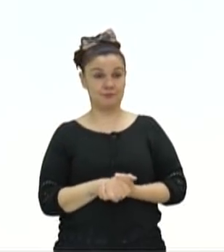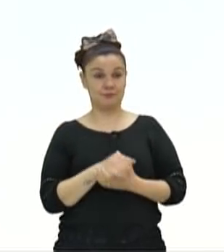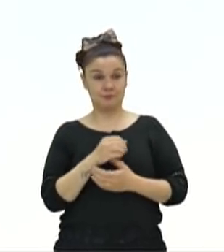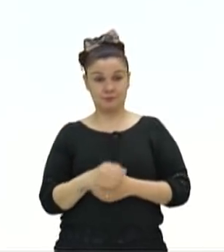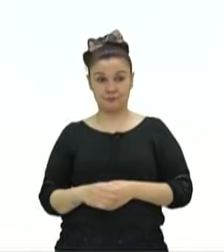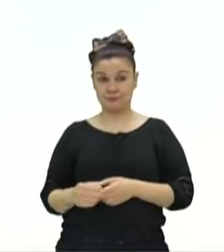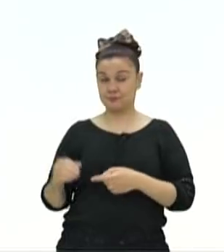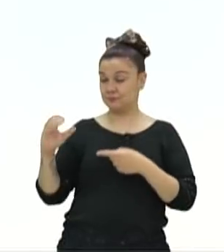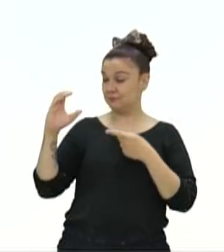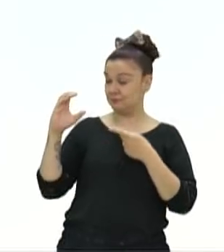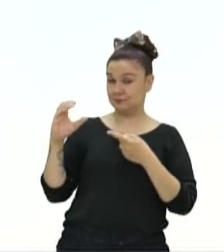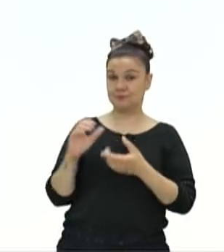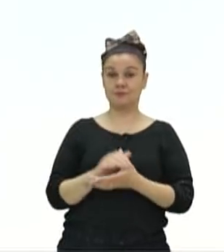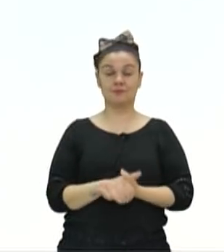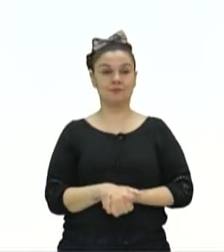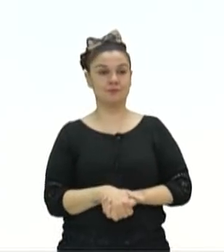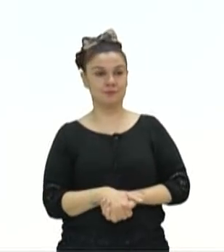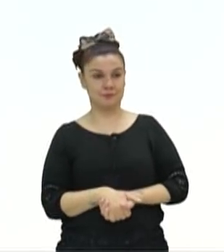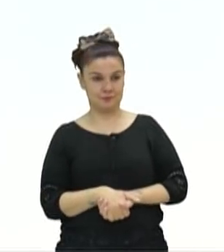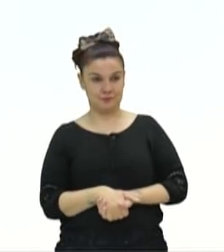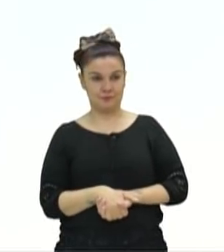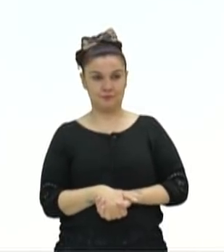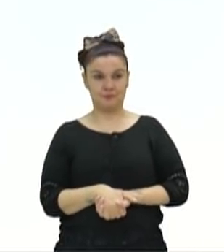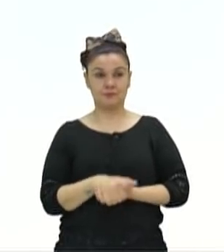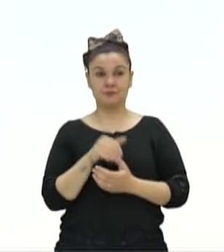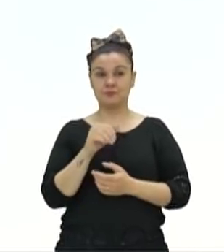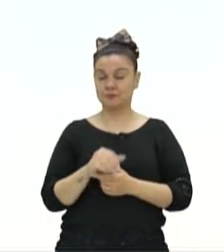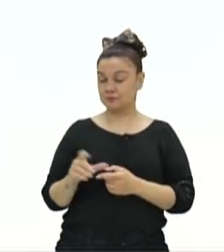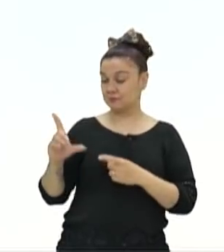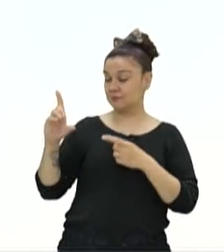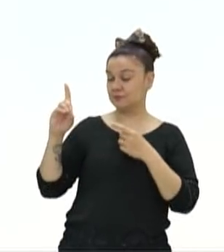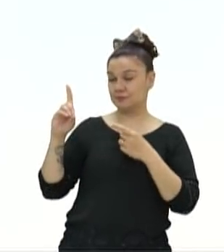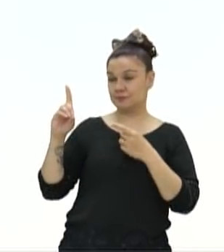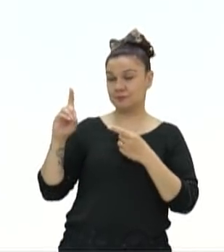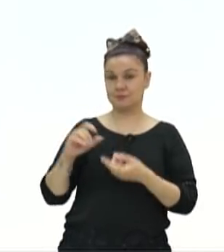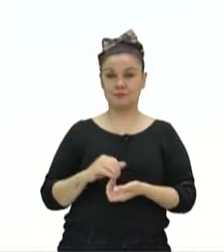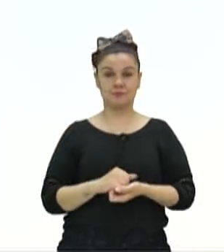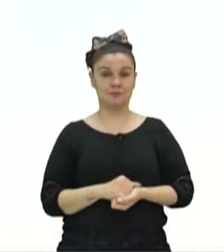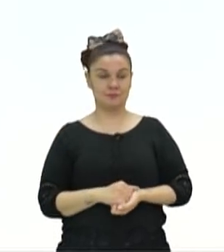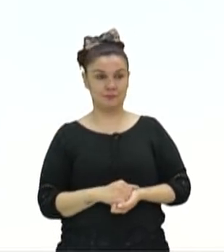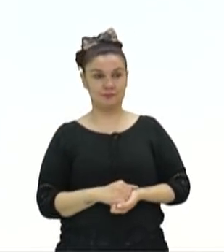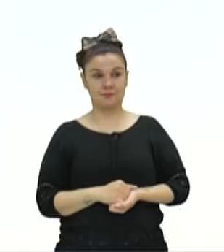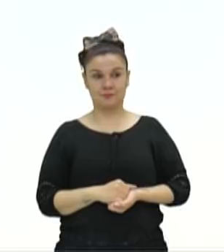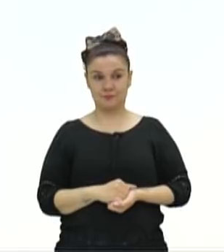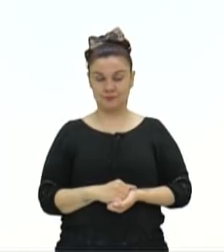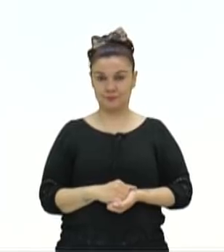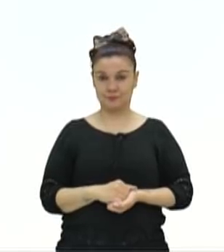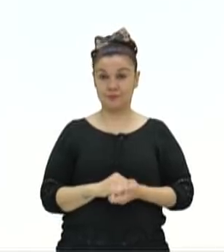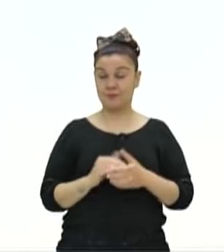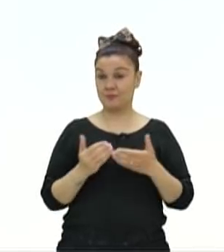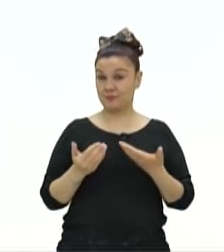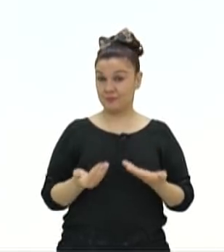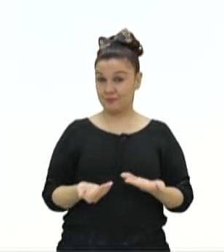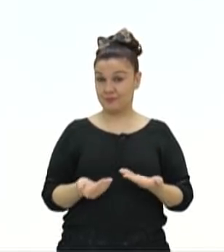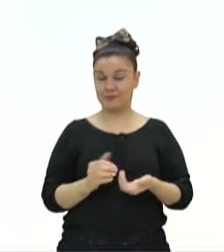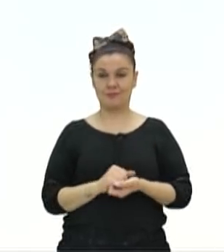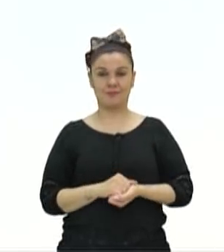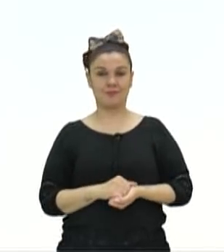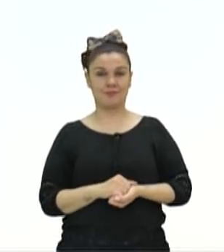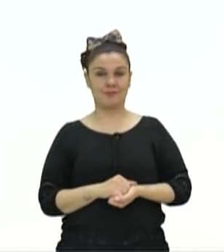analgésicos. Na opção C, os antibióticos. Ou seria a opção D, ansiolíticos? E